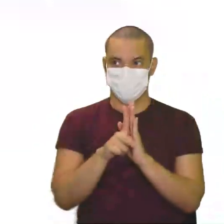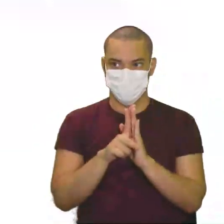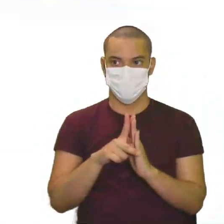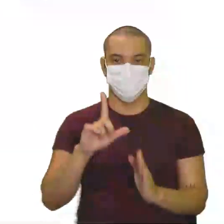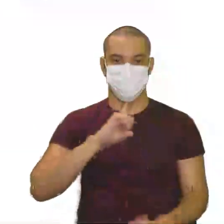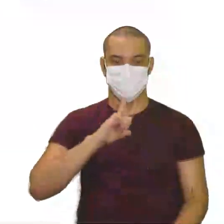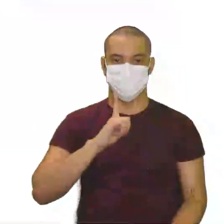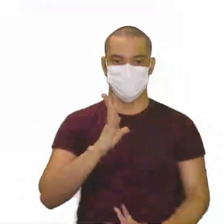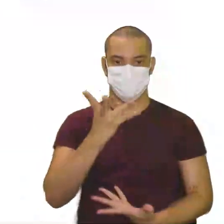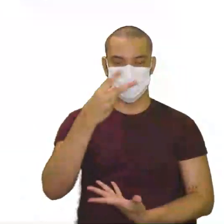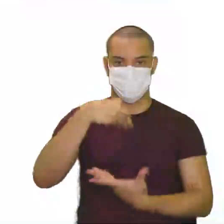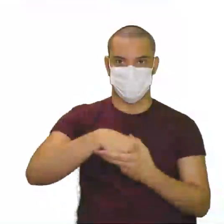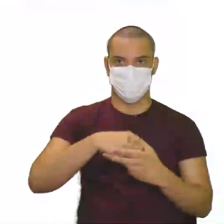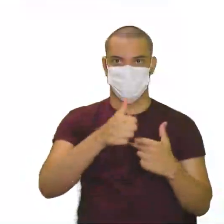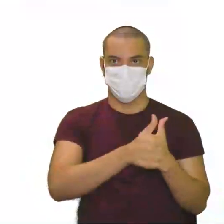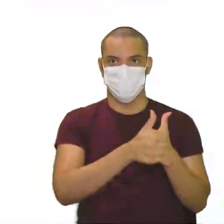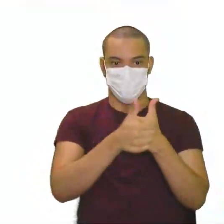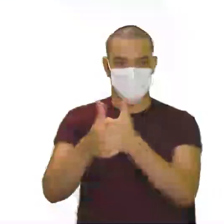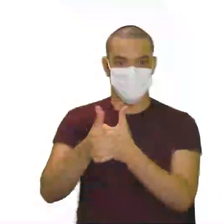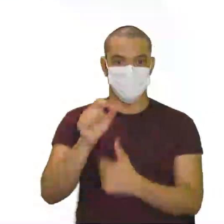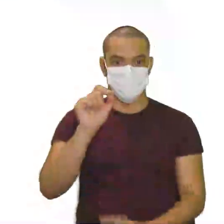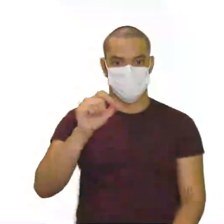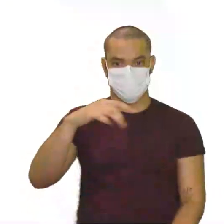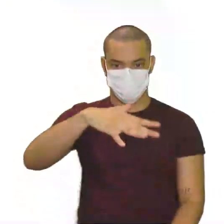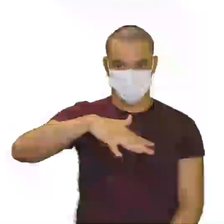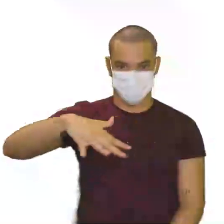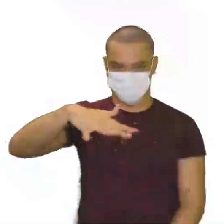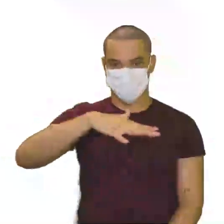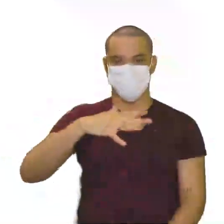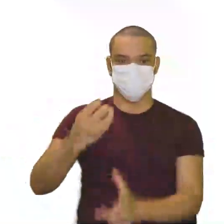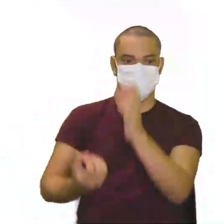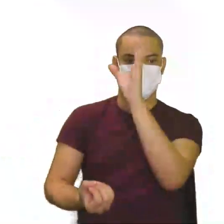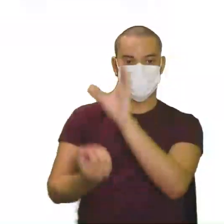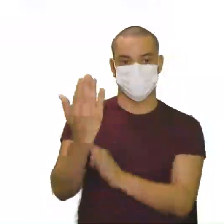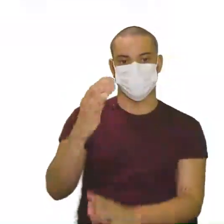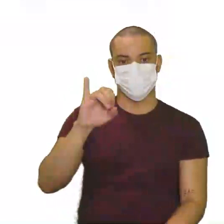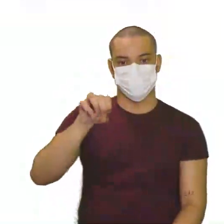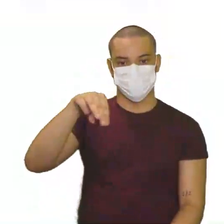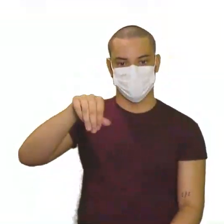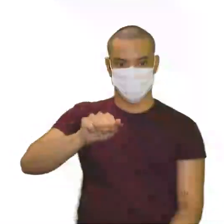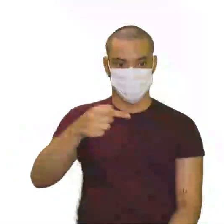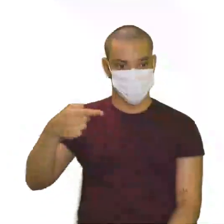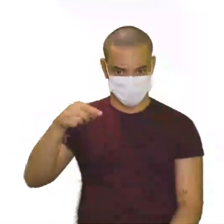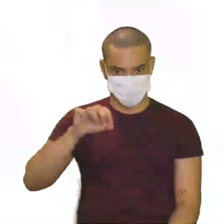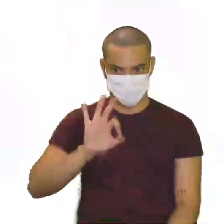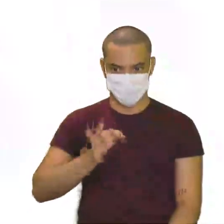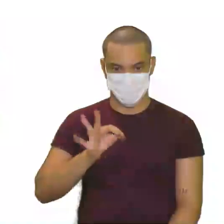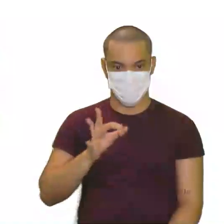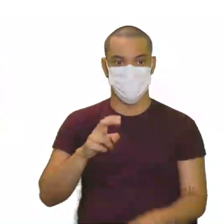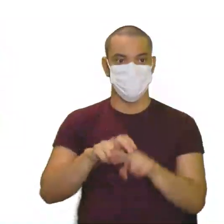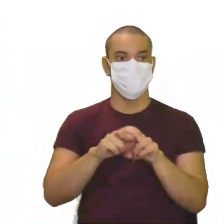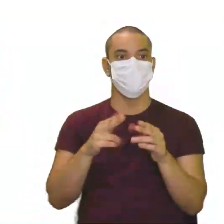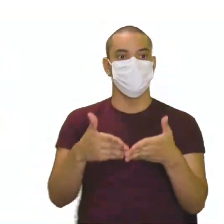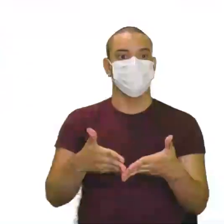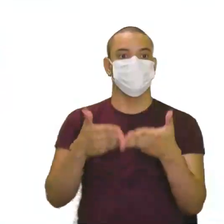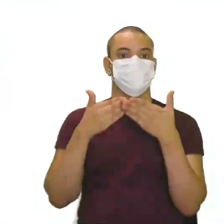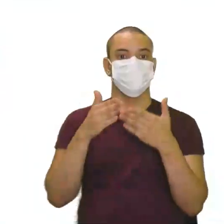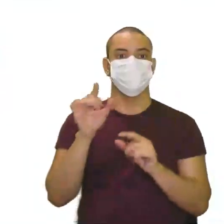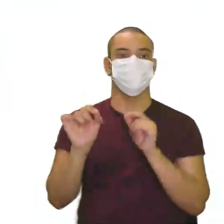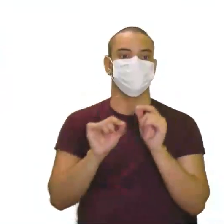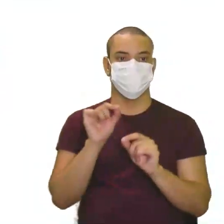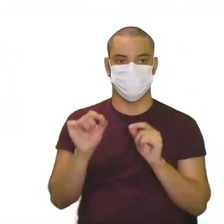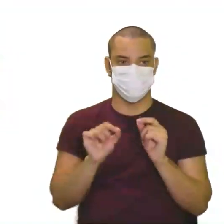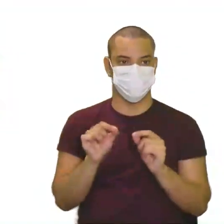orientam-se segundo as linhas de campo magnético criado pelo ima Ok Então olha só que ele tá pedindo